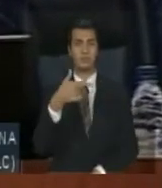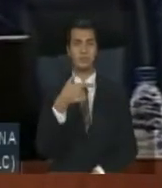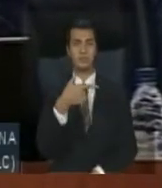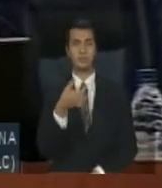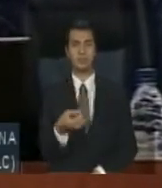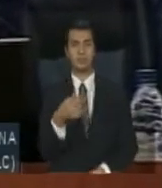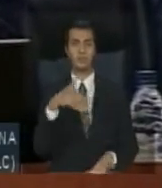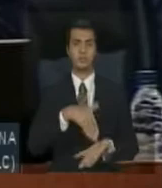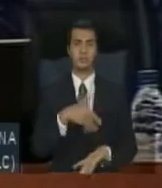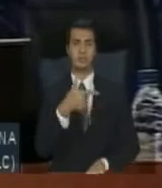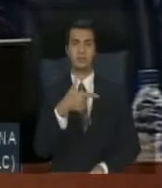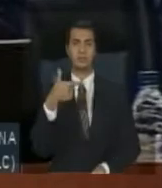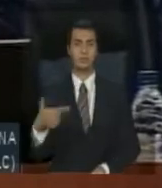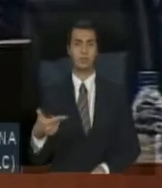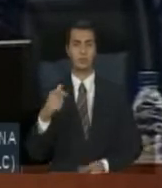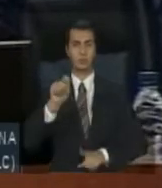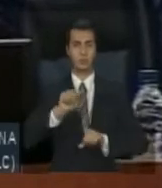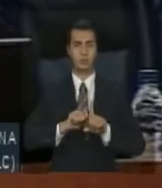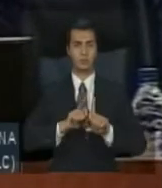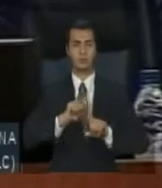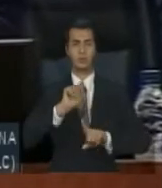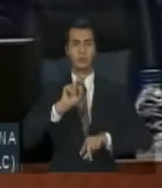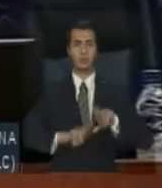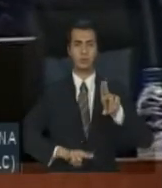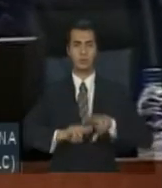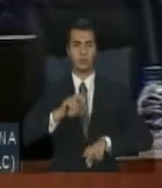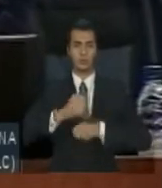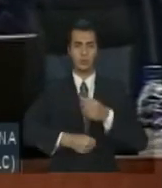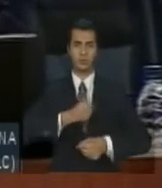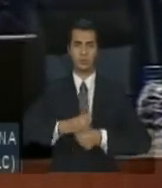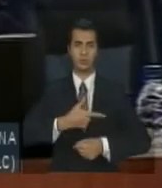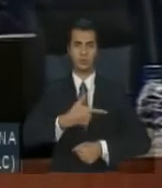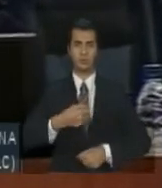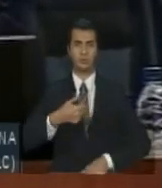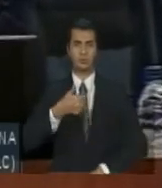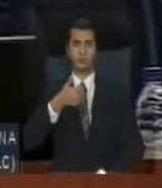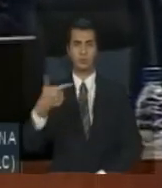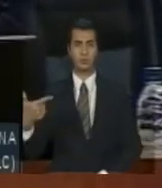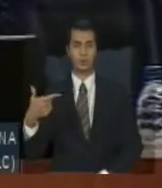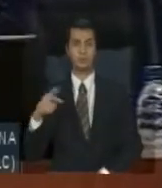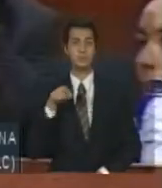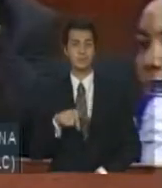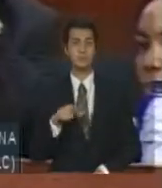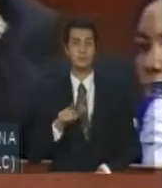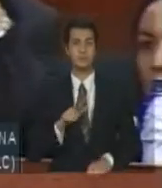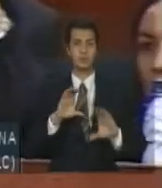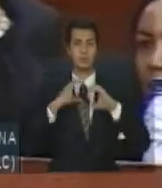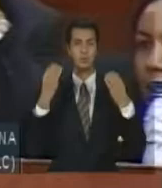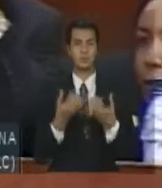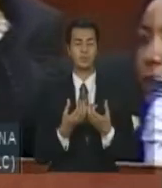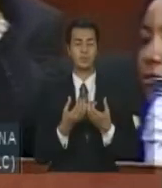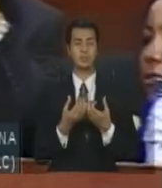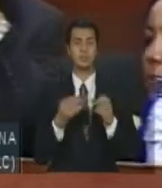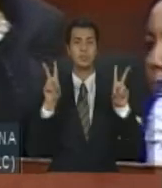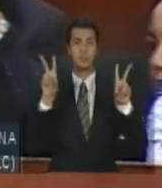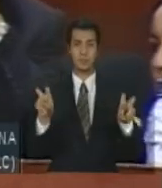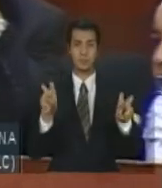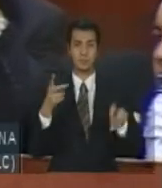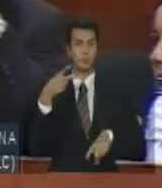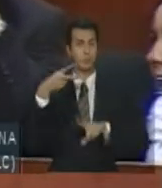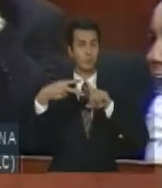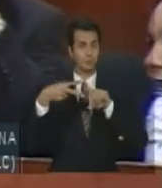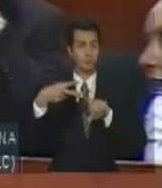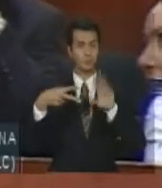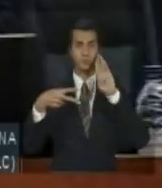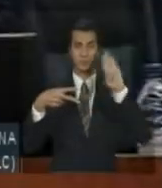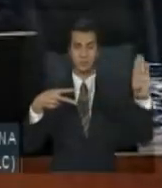22 de junho de 2012. Sua agenda traz dois temas centrais: a